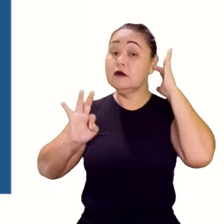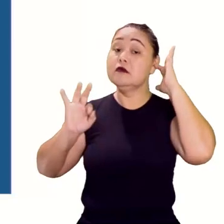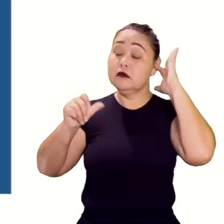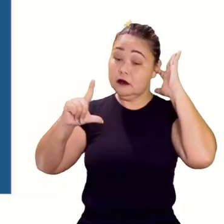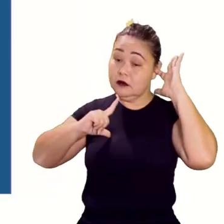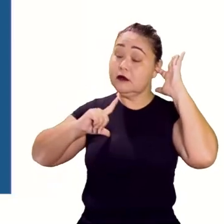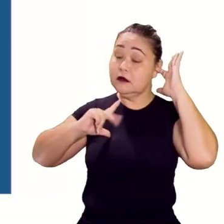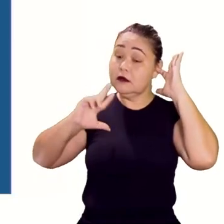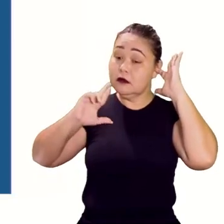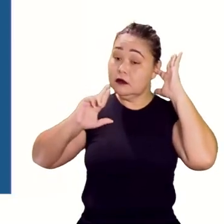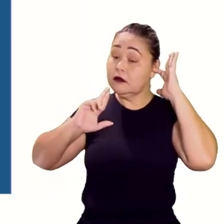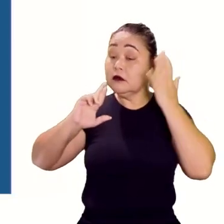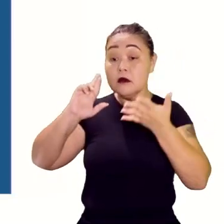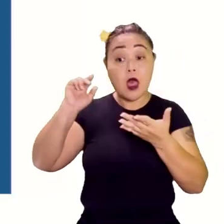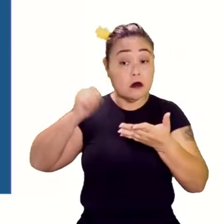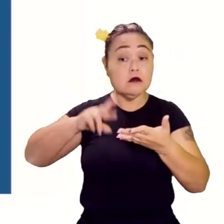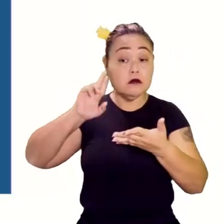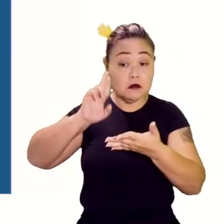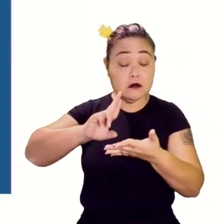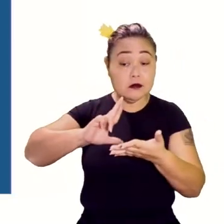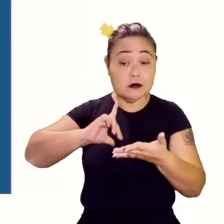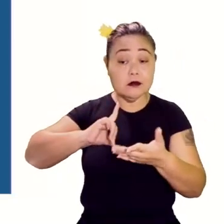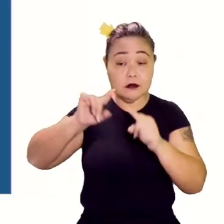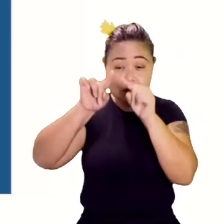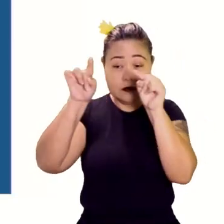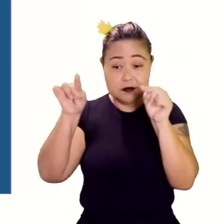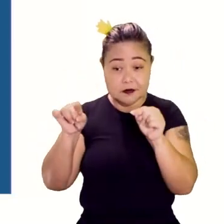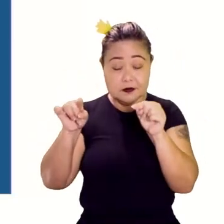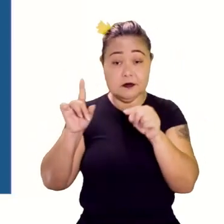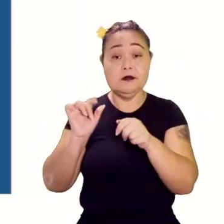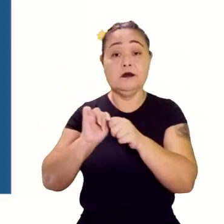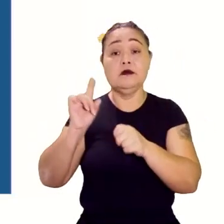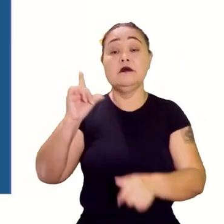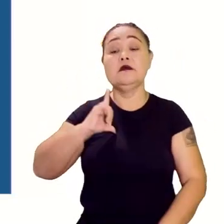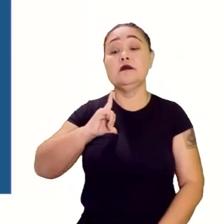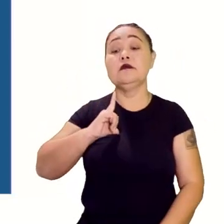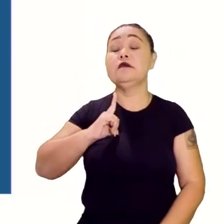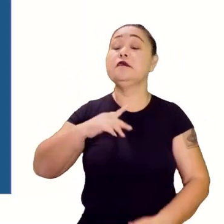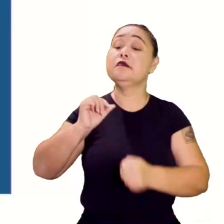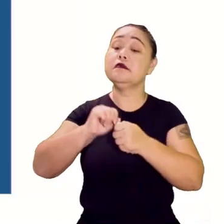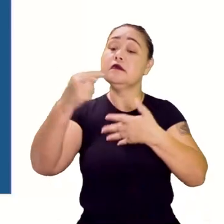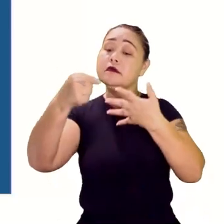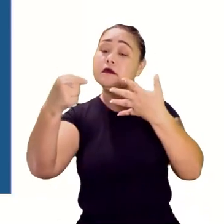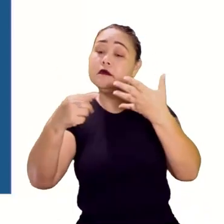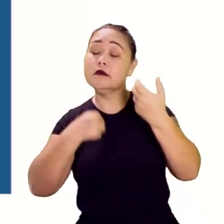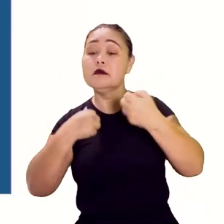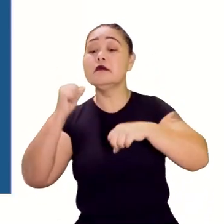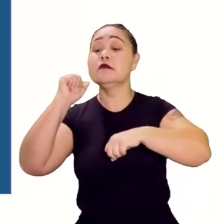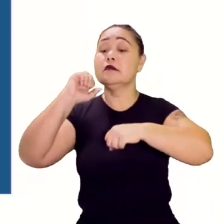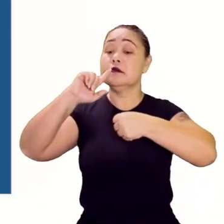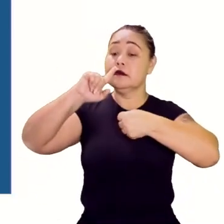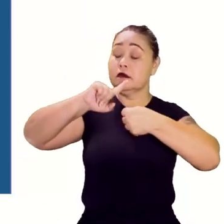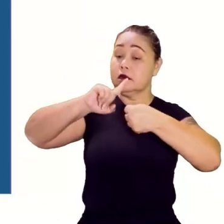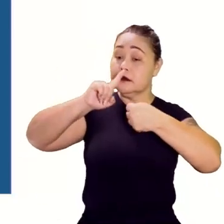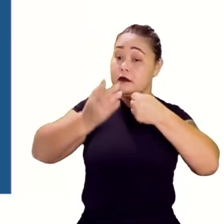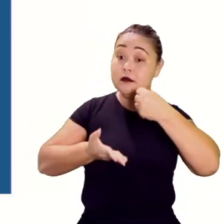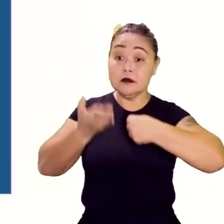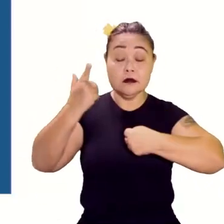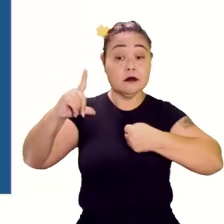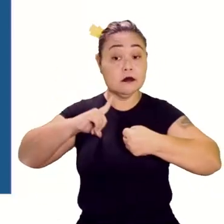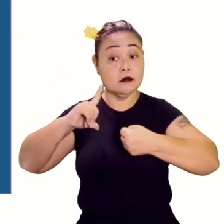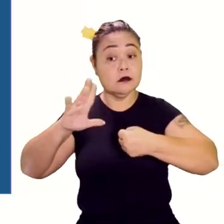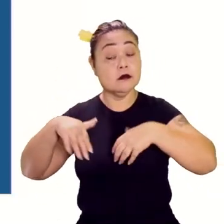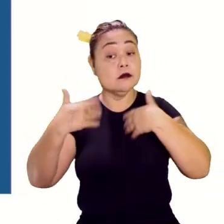Agora eles podem resolver com um parêntese. E aqui a gente vai aplicar a propriedade da potência. Qual delas? Né? Lembra